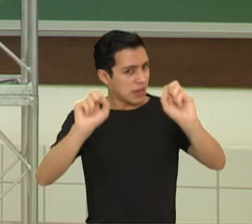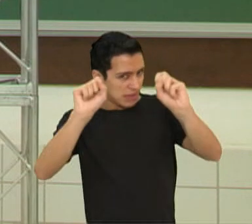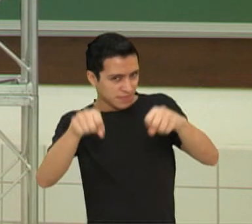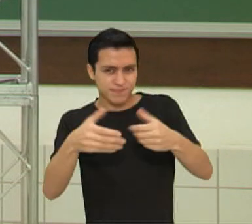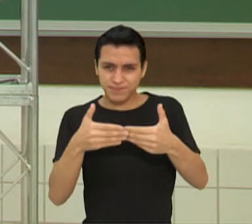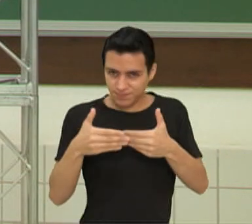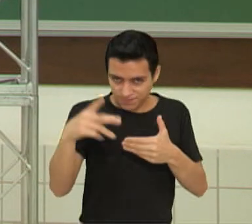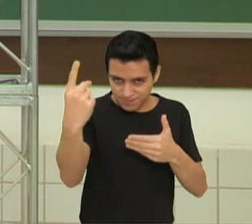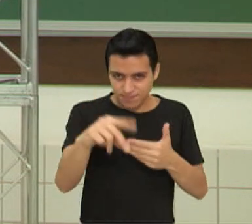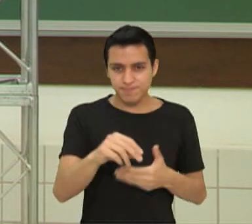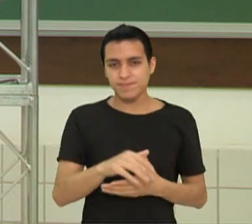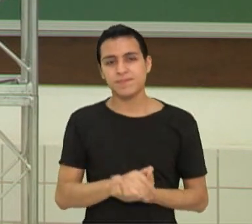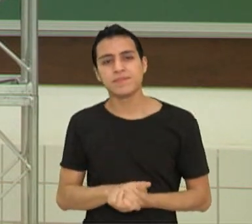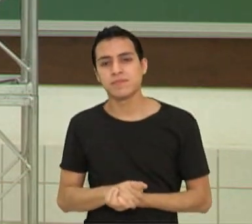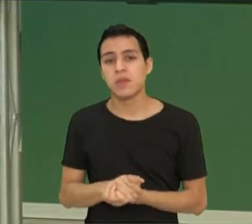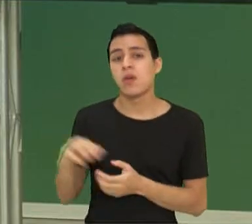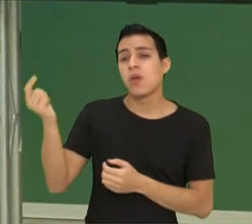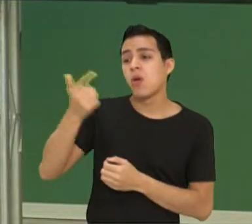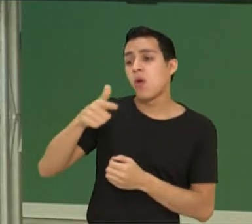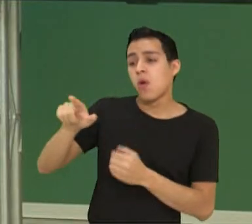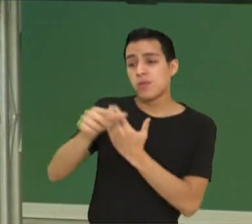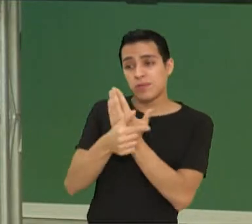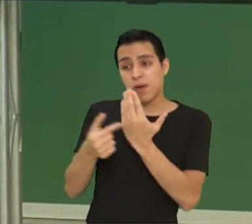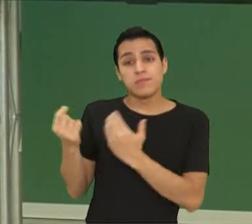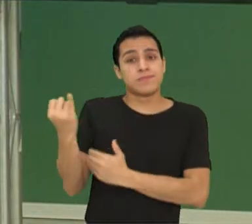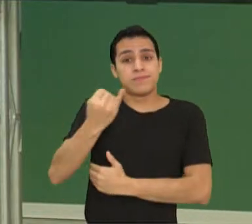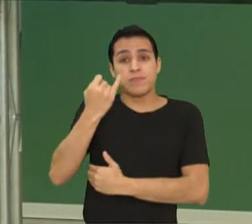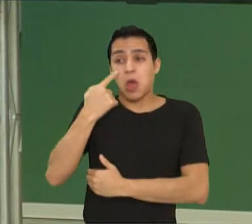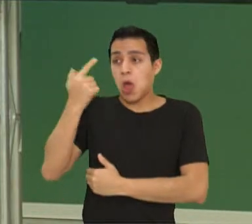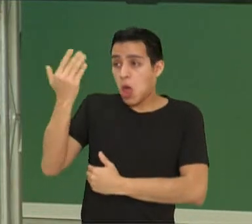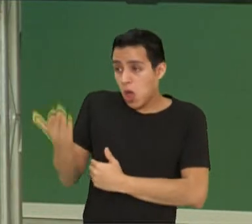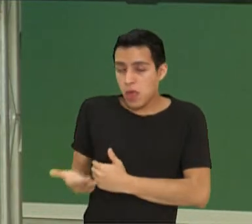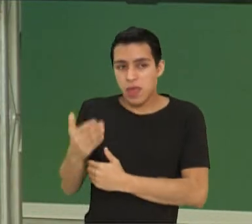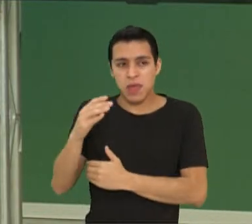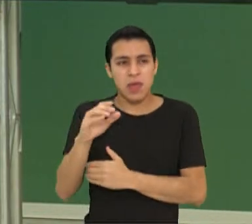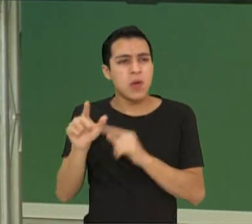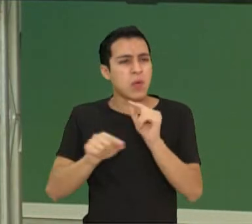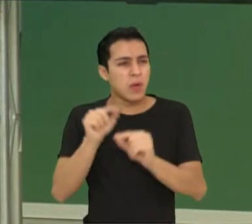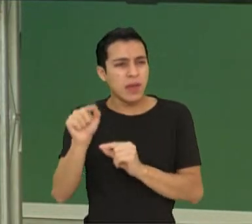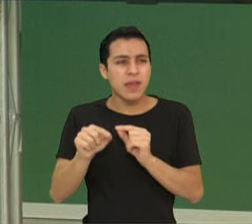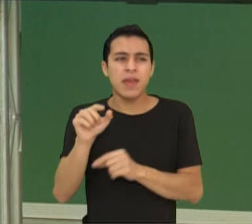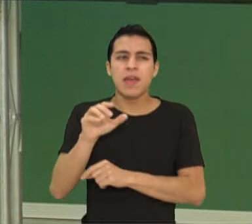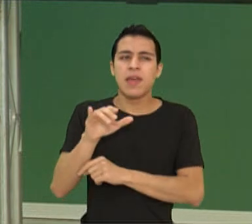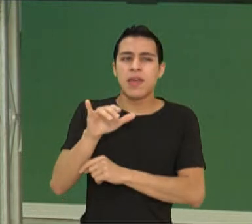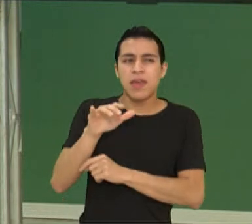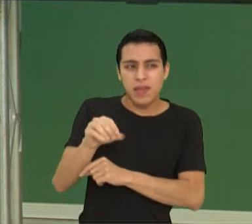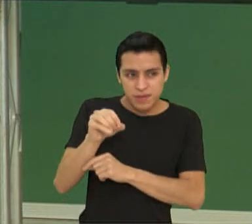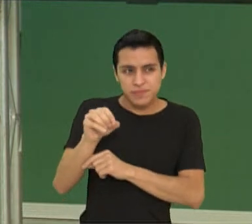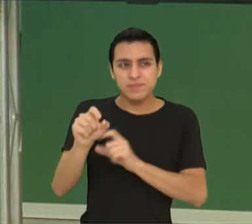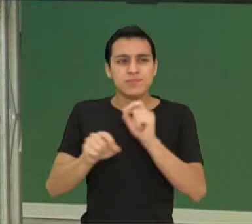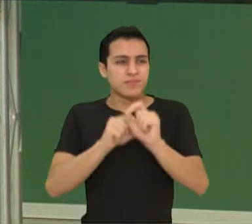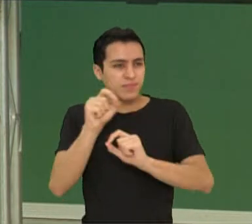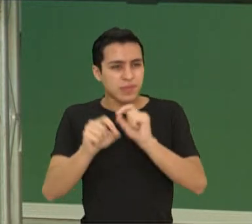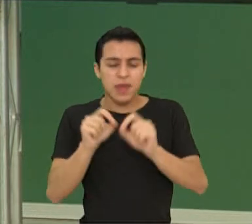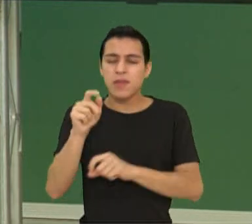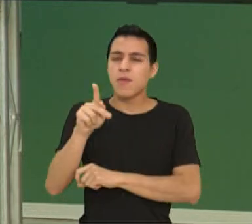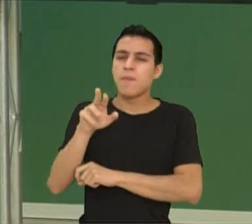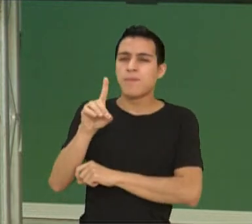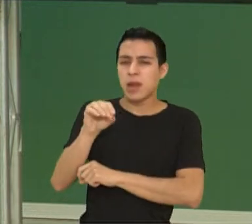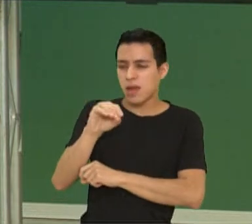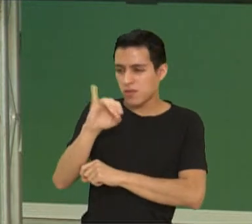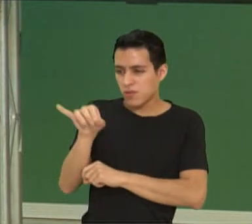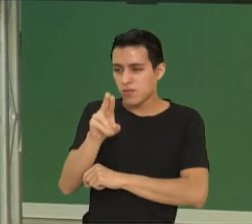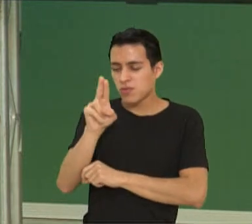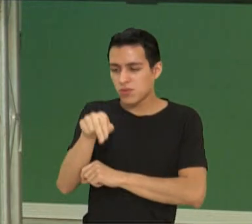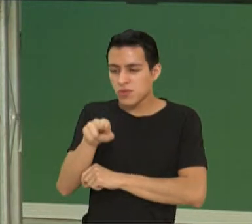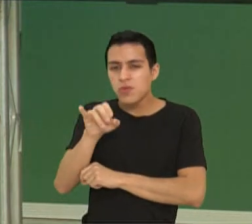lá. Outro autor importante aqui é o Caio Prado Júnior, muito importante nas sociais, e ele